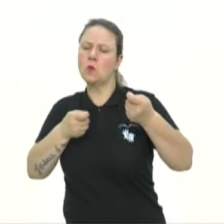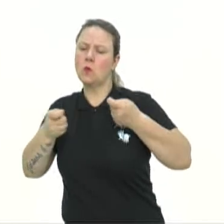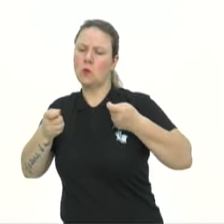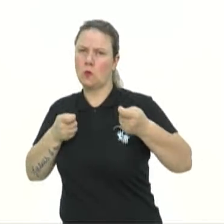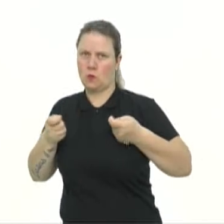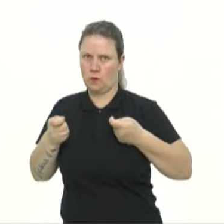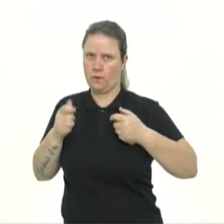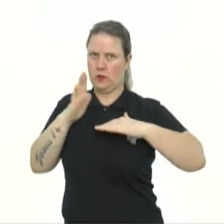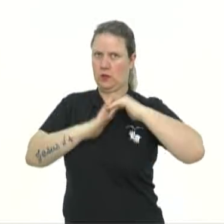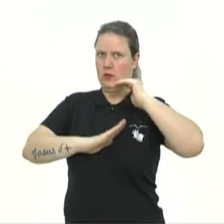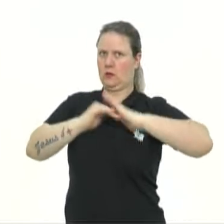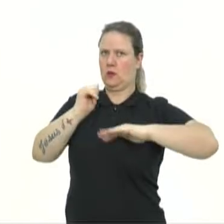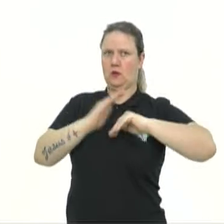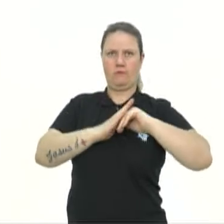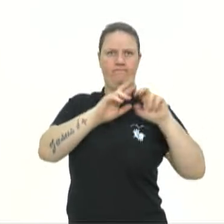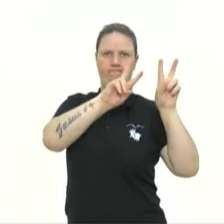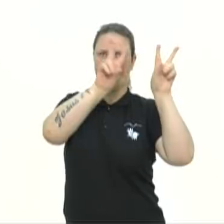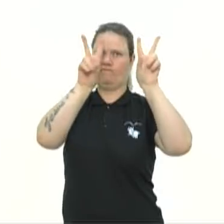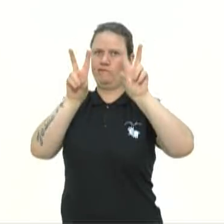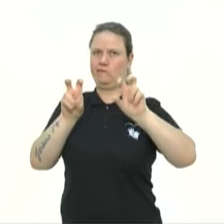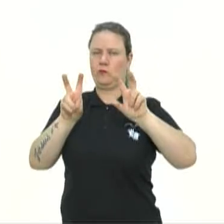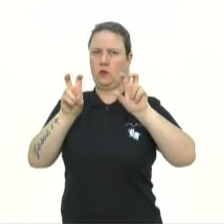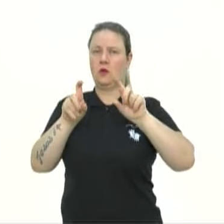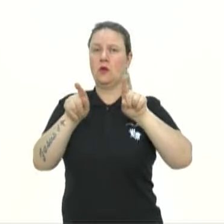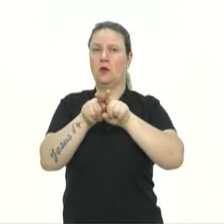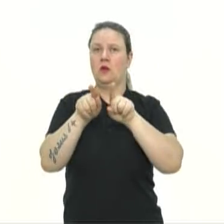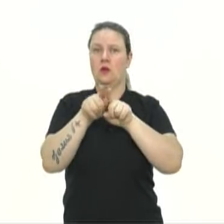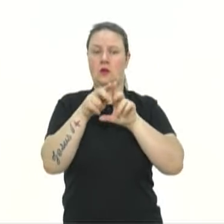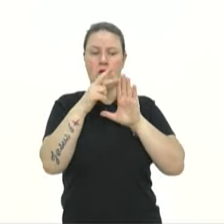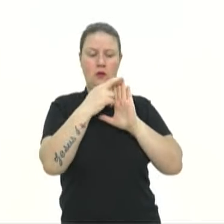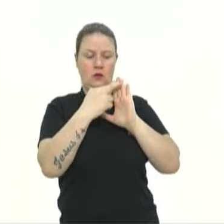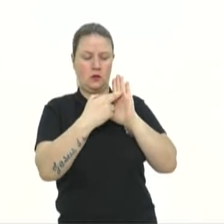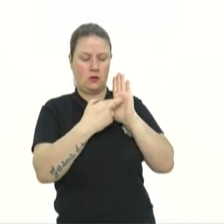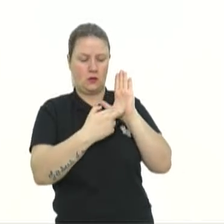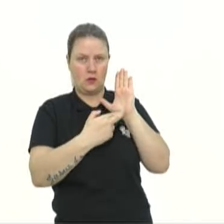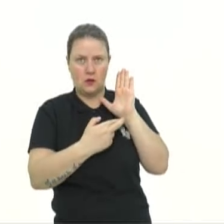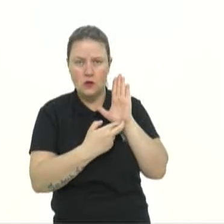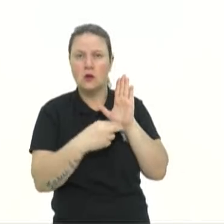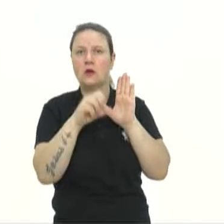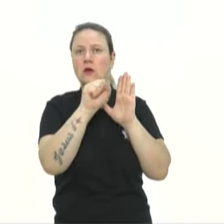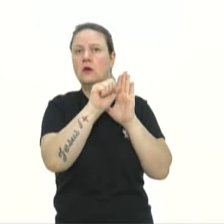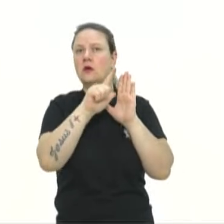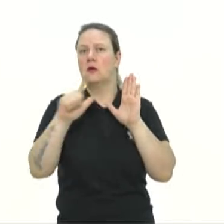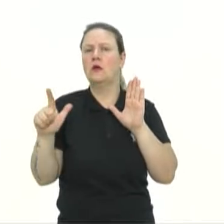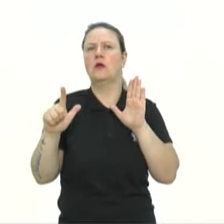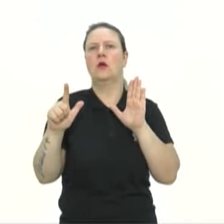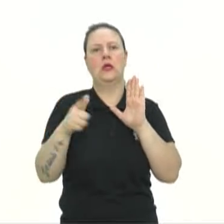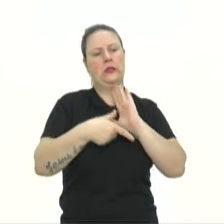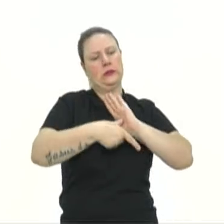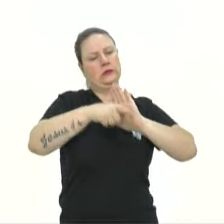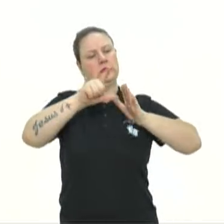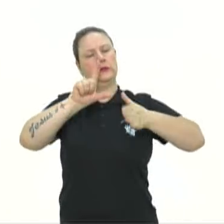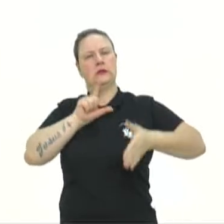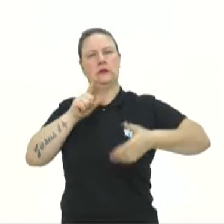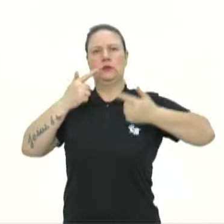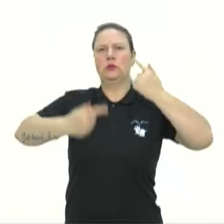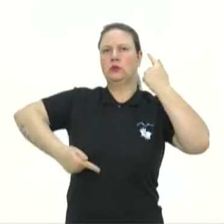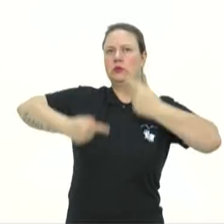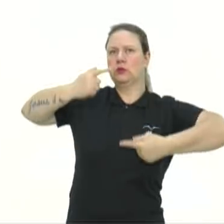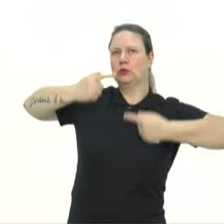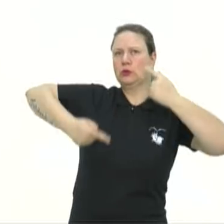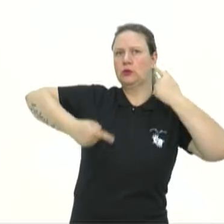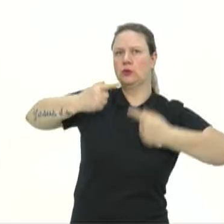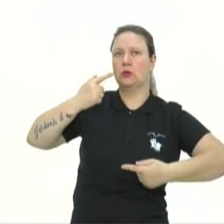no tema. Qualquer regulamentação relativa ao sal é previamente discutida na Comissão Internacional